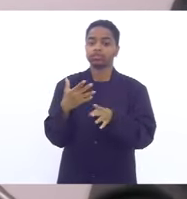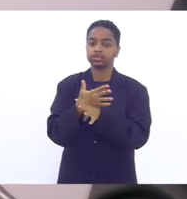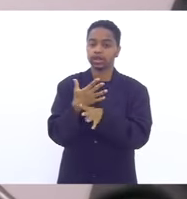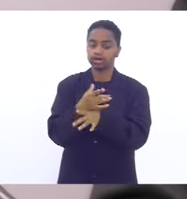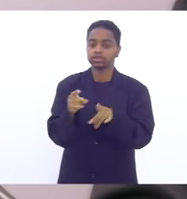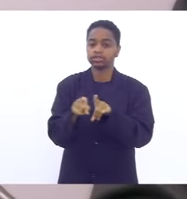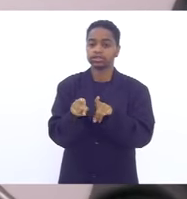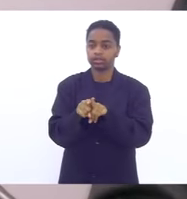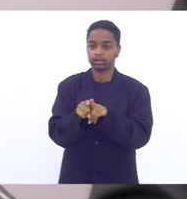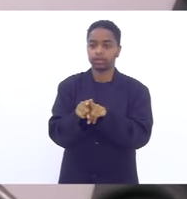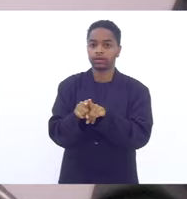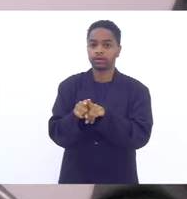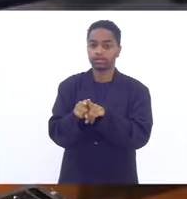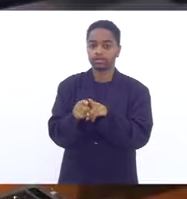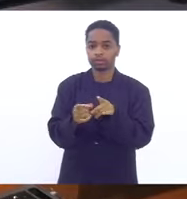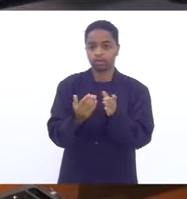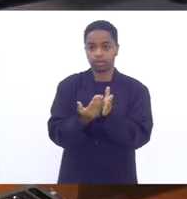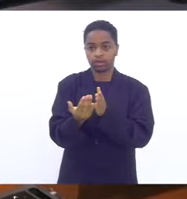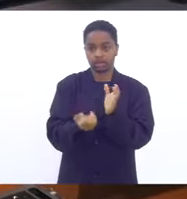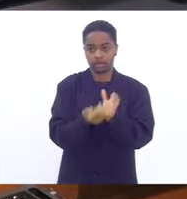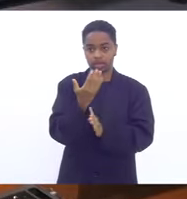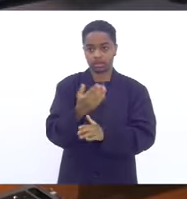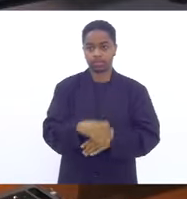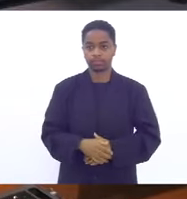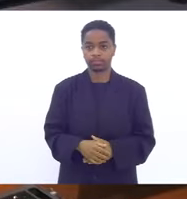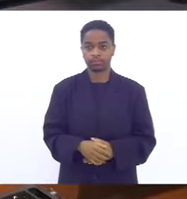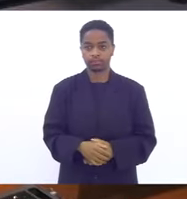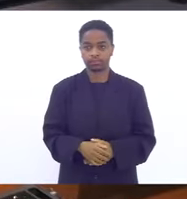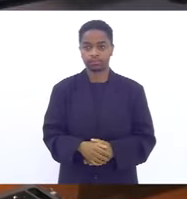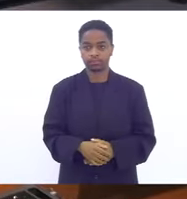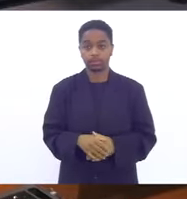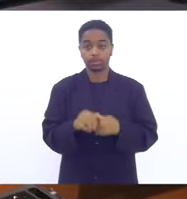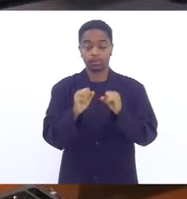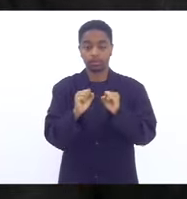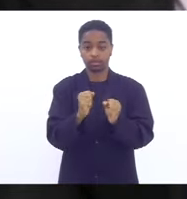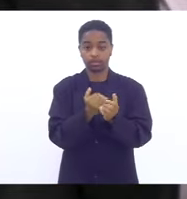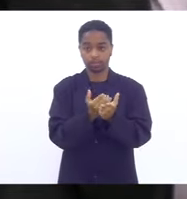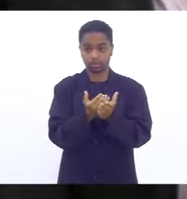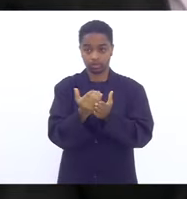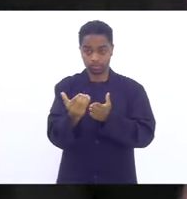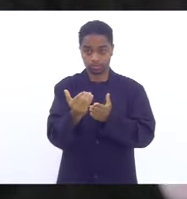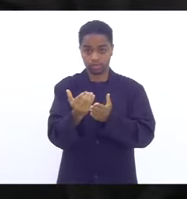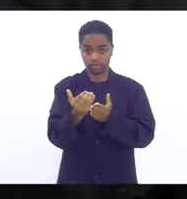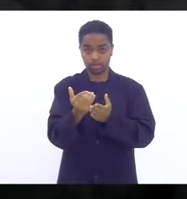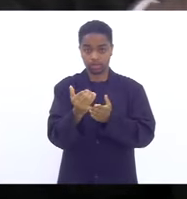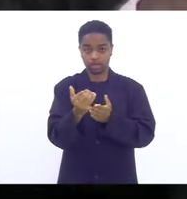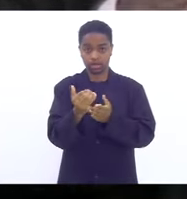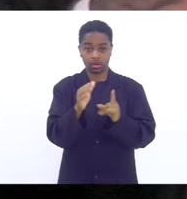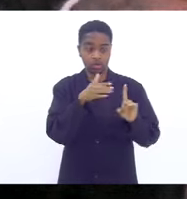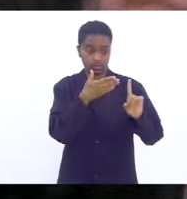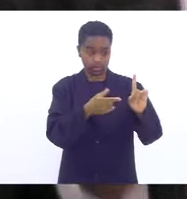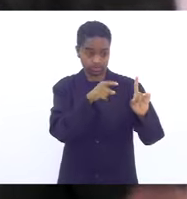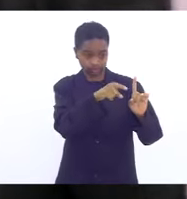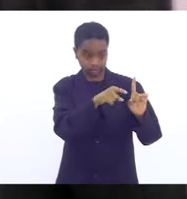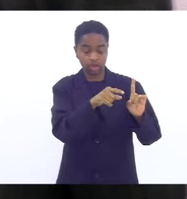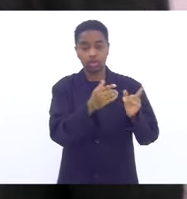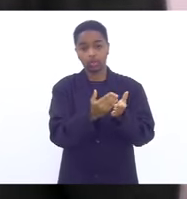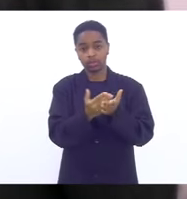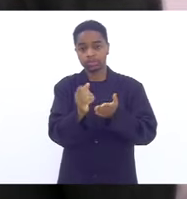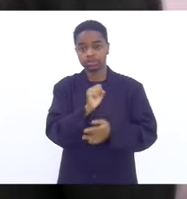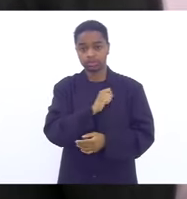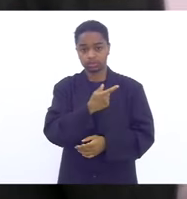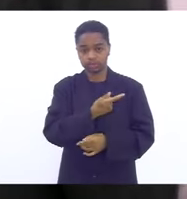fazer... Perfeito. Podemos começar, então, em homenagem aqui ao autor do encaminhamento por São Gonçalo e, na sequência,